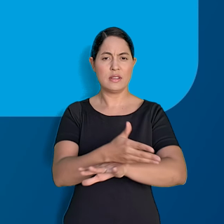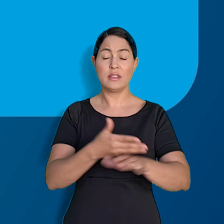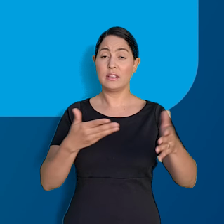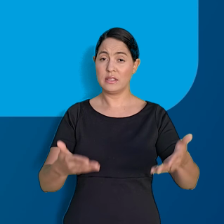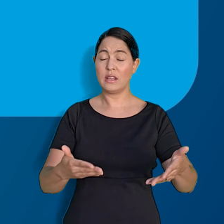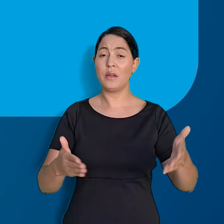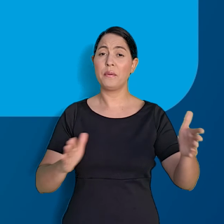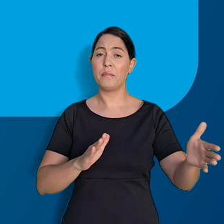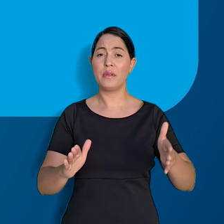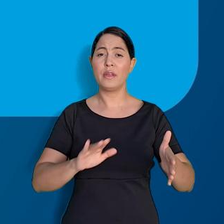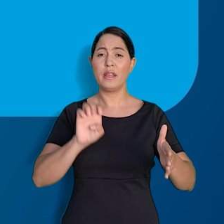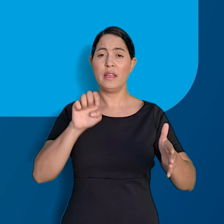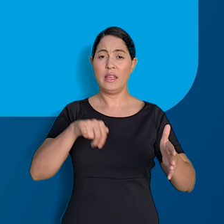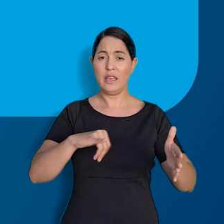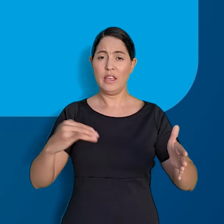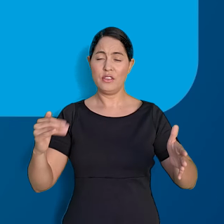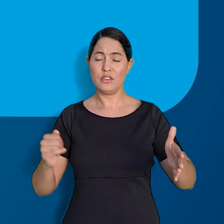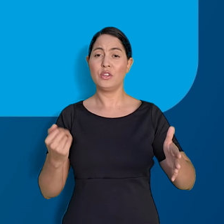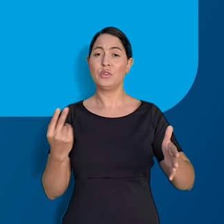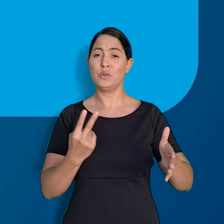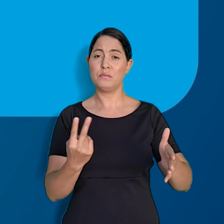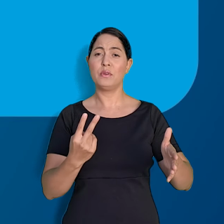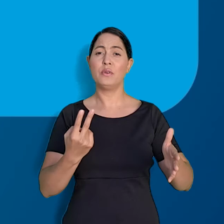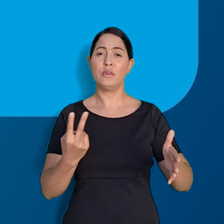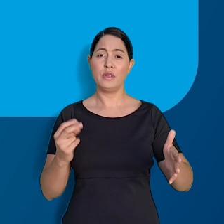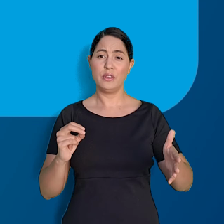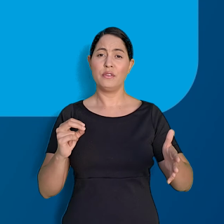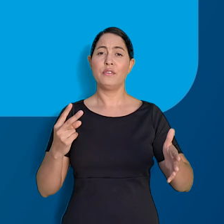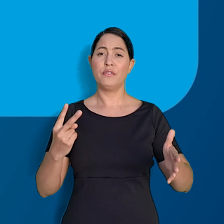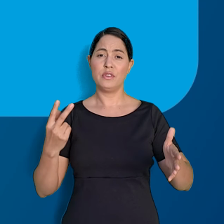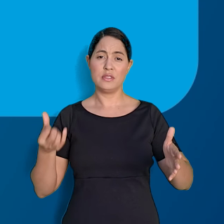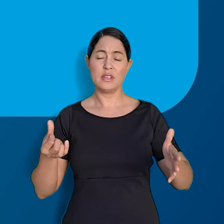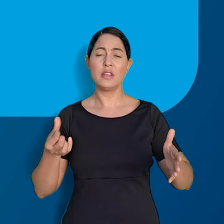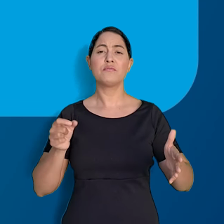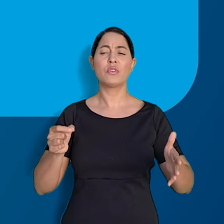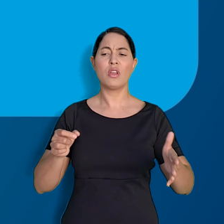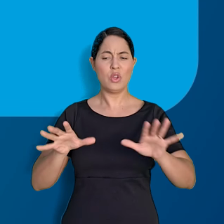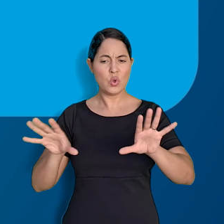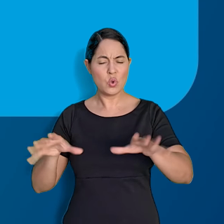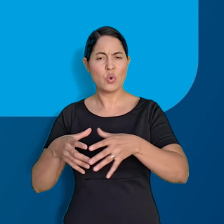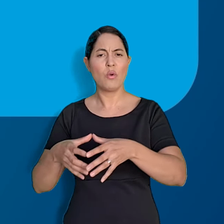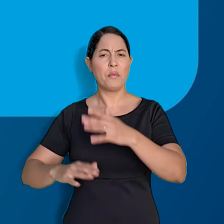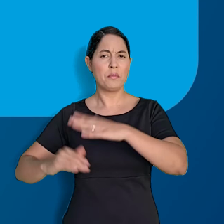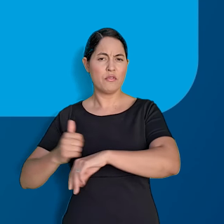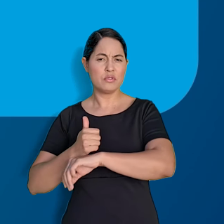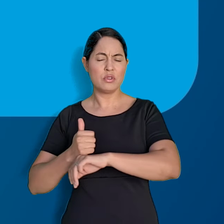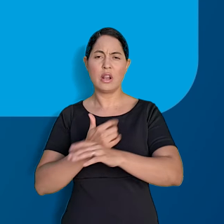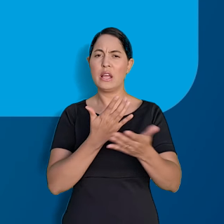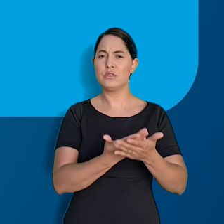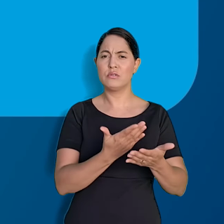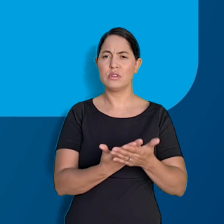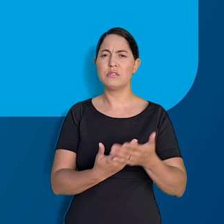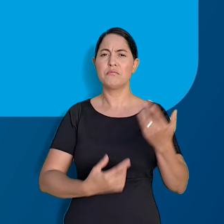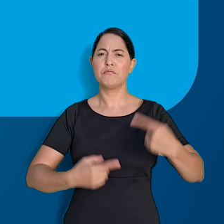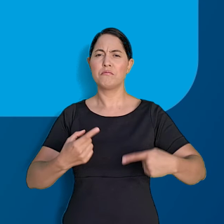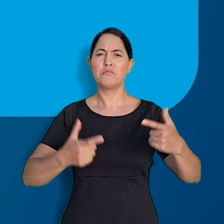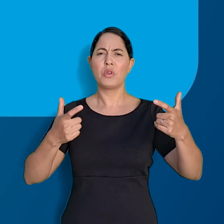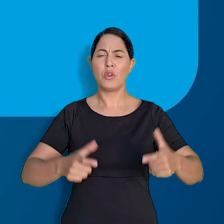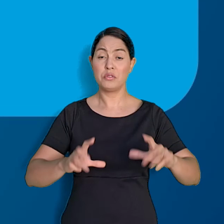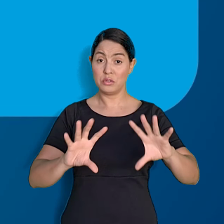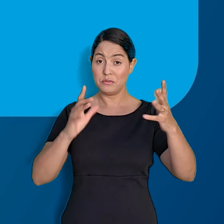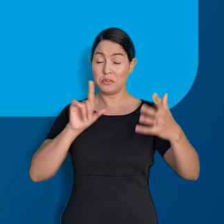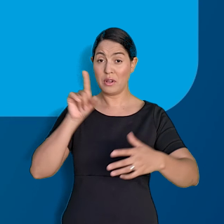ENJA 2026 reuniu milhares de pessoas, entre profissionais e estudantes, para debater o futuro da atividade em São Paulo.